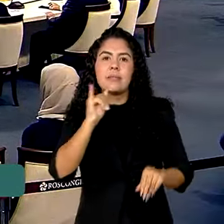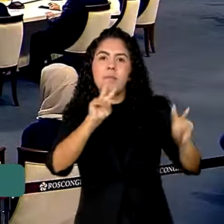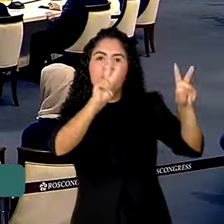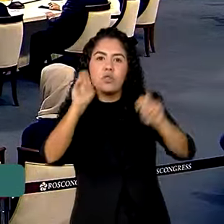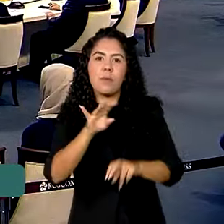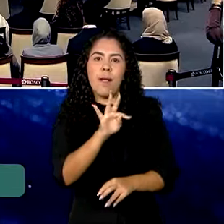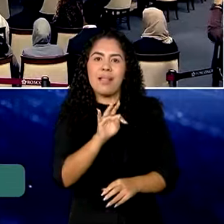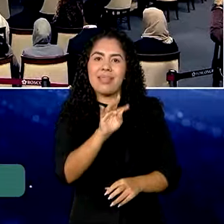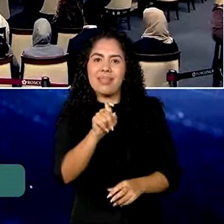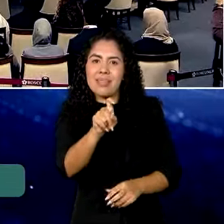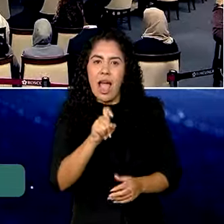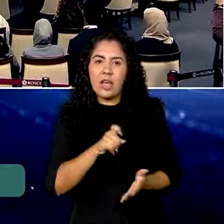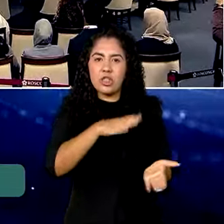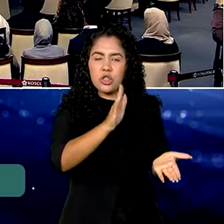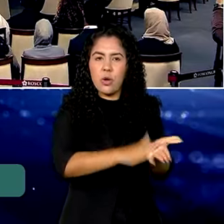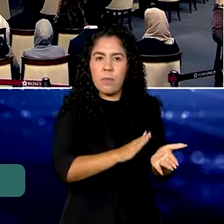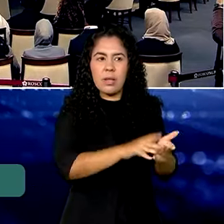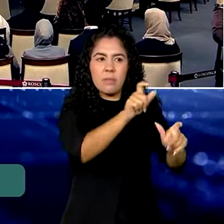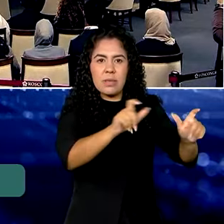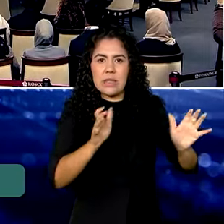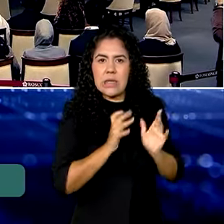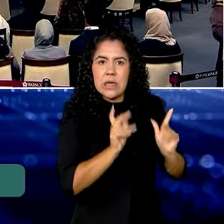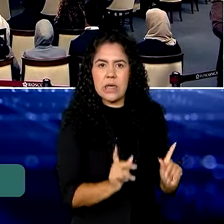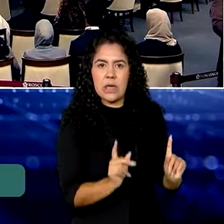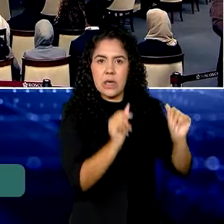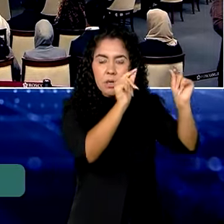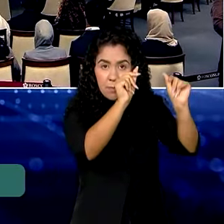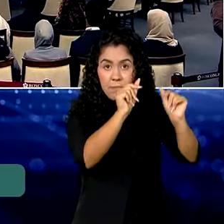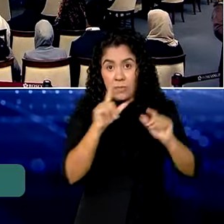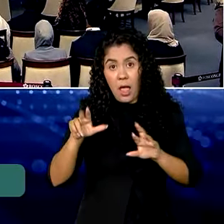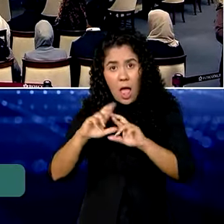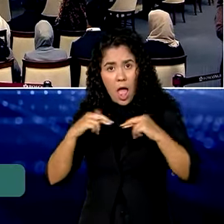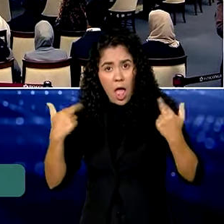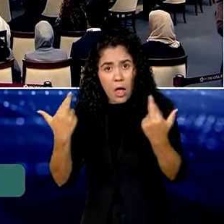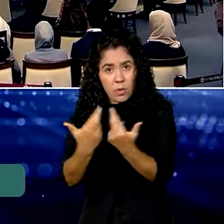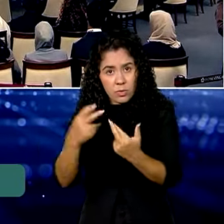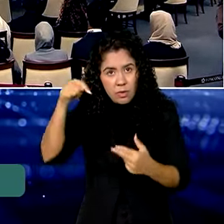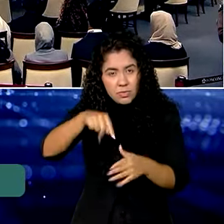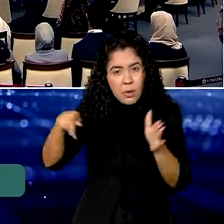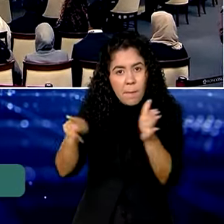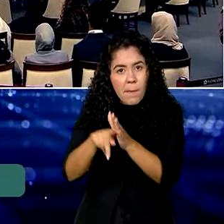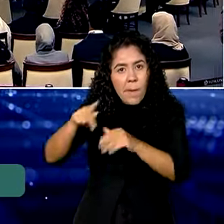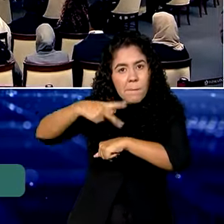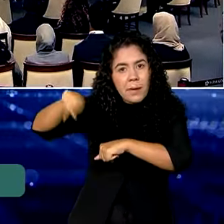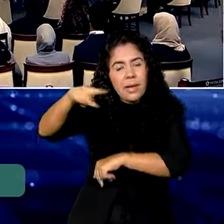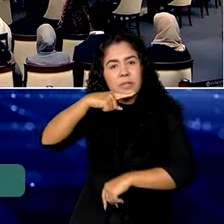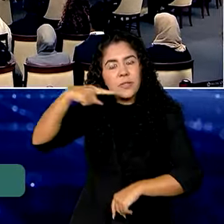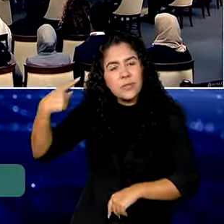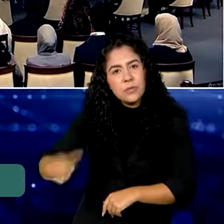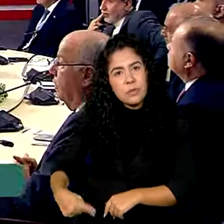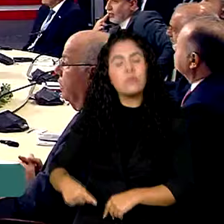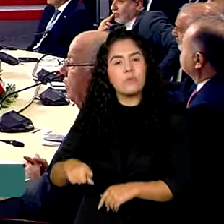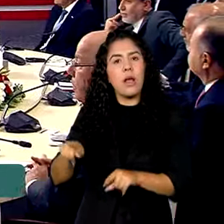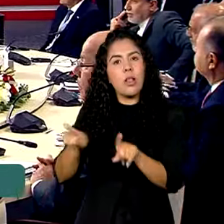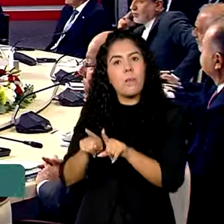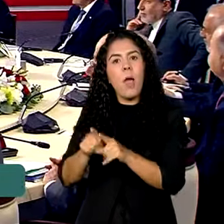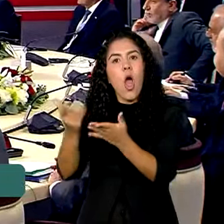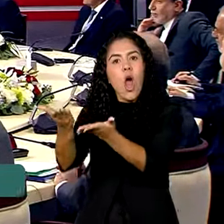super ricos na reunião que acontece eman na Rússia o presidente brasileiro convid os